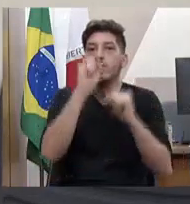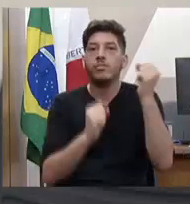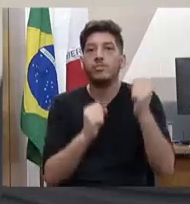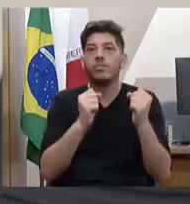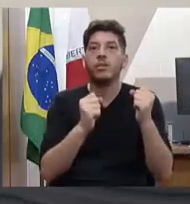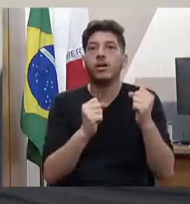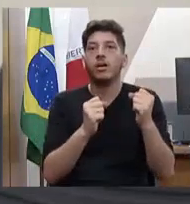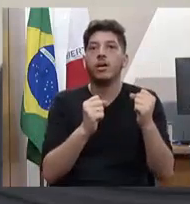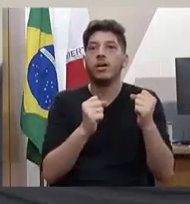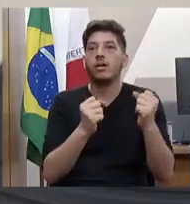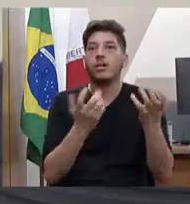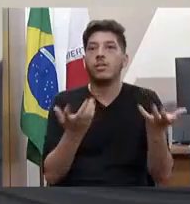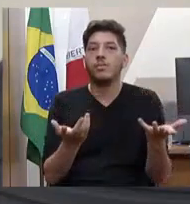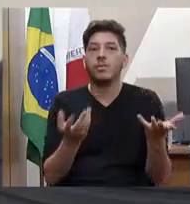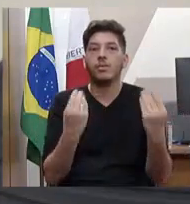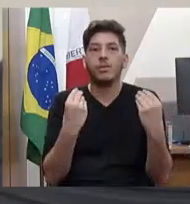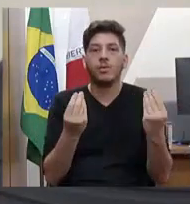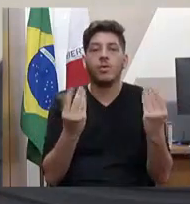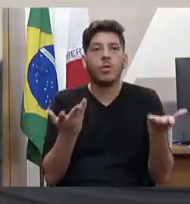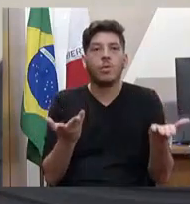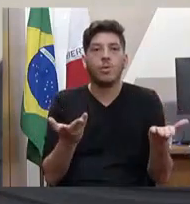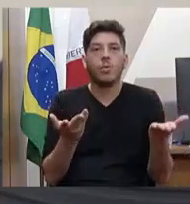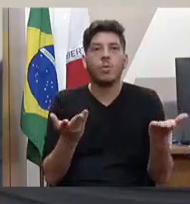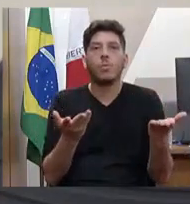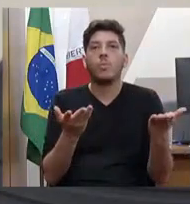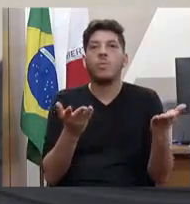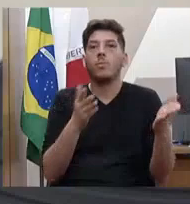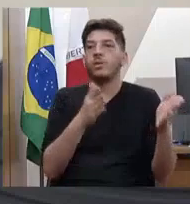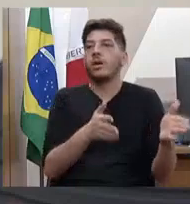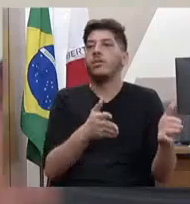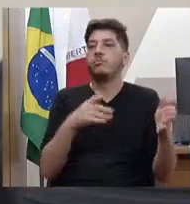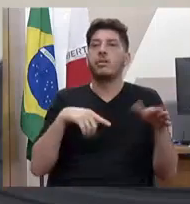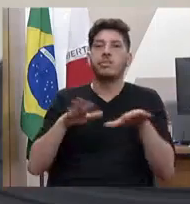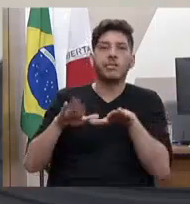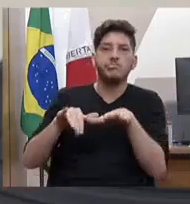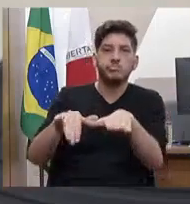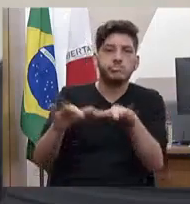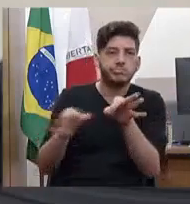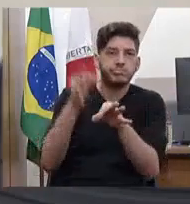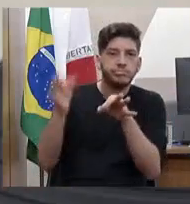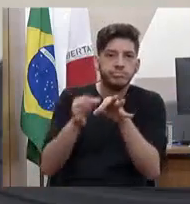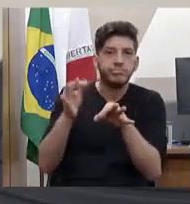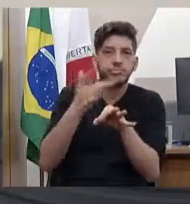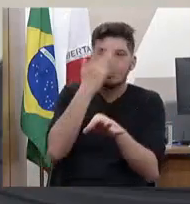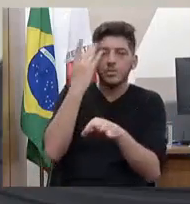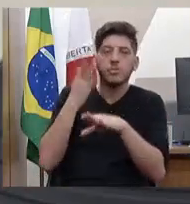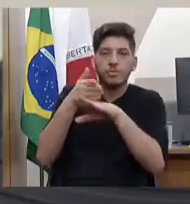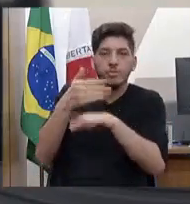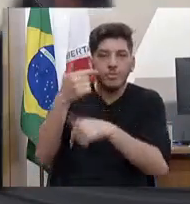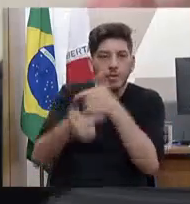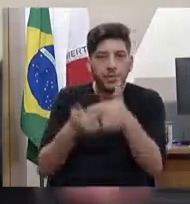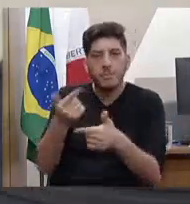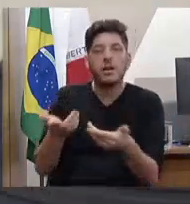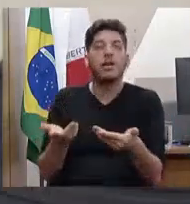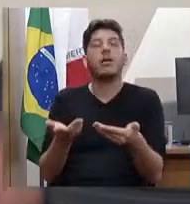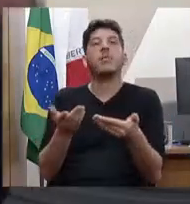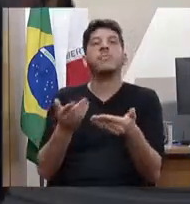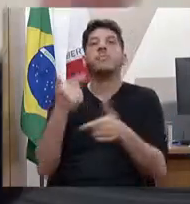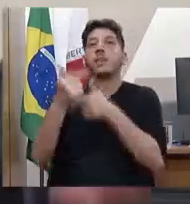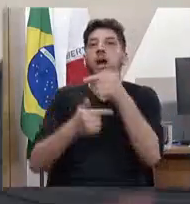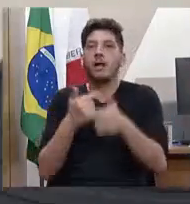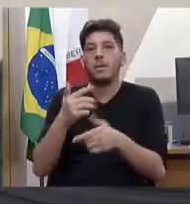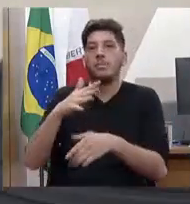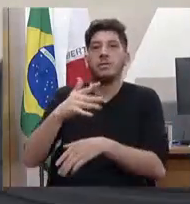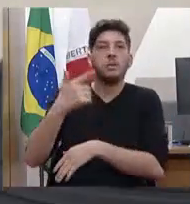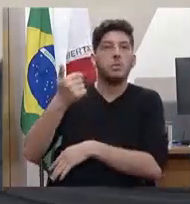Falência ontem né pessoal da estampari né que vai trabalhar trabalha com 12